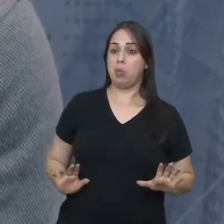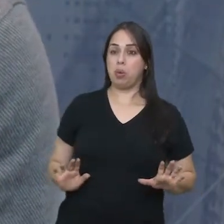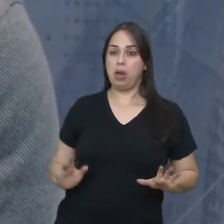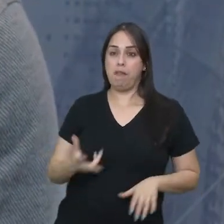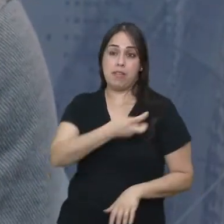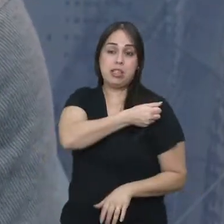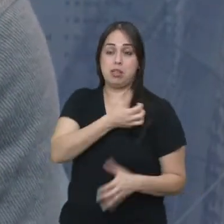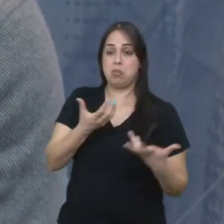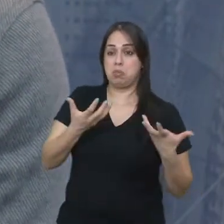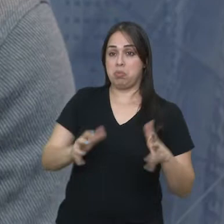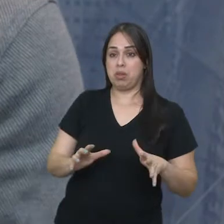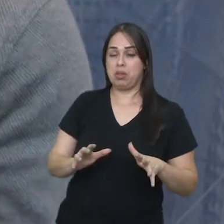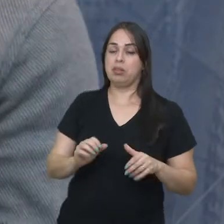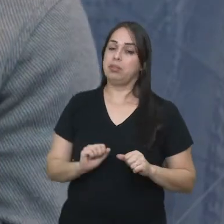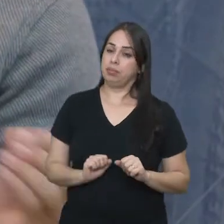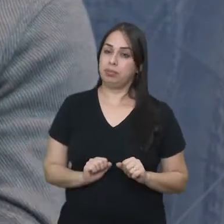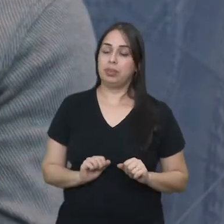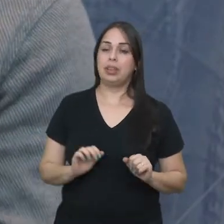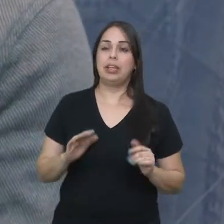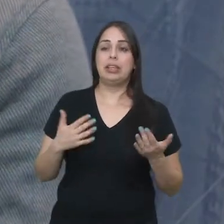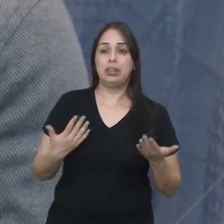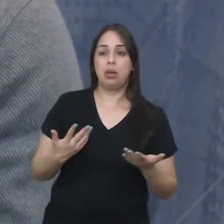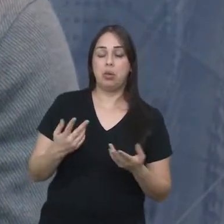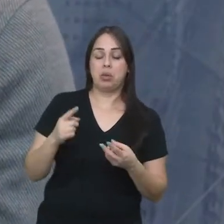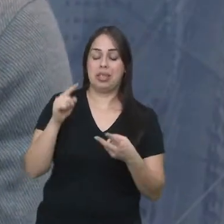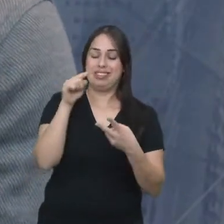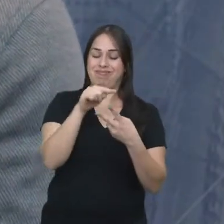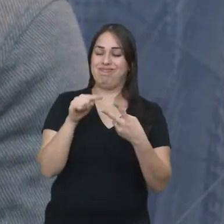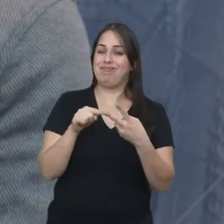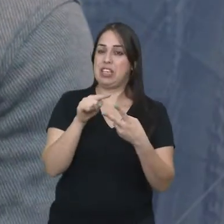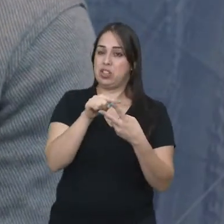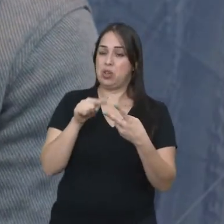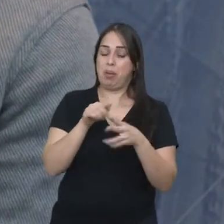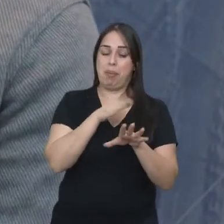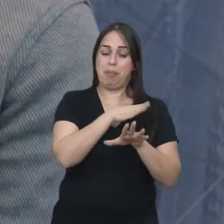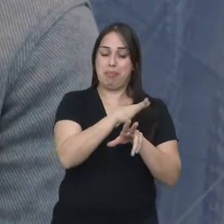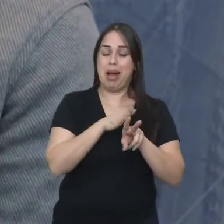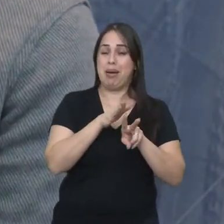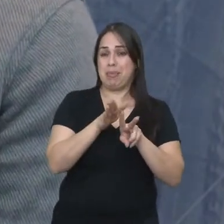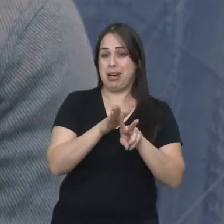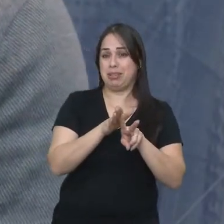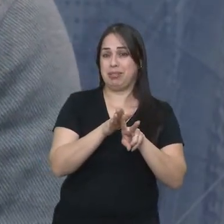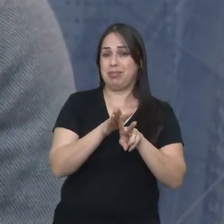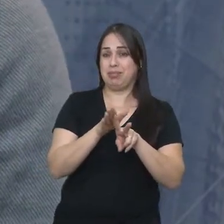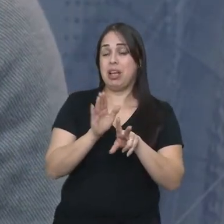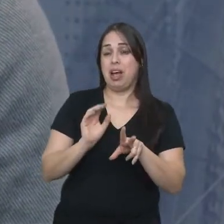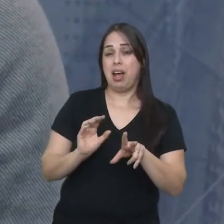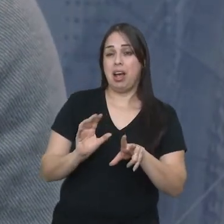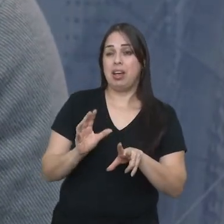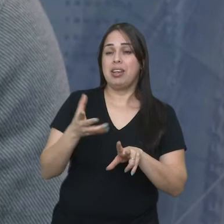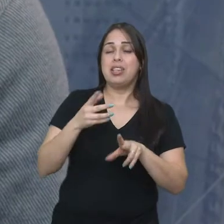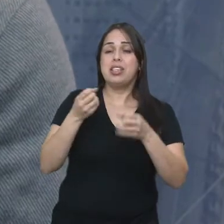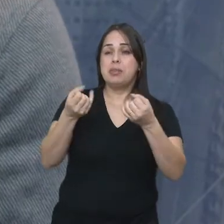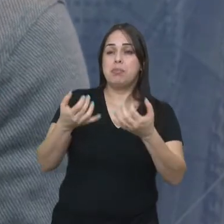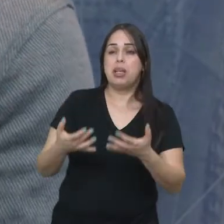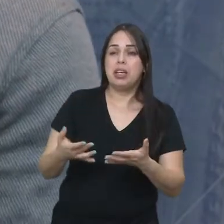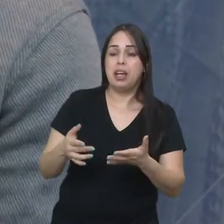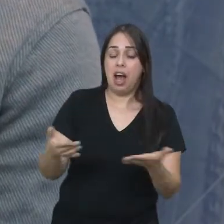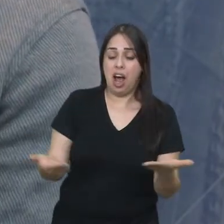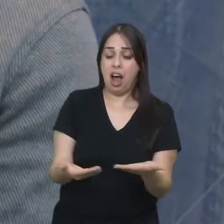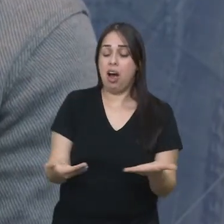distorcido do que é liberdade individual. Então, acho que essas duas coisas, elas de certa maneira, explicam um